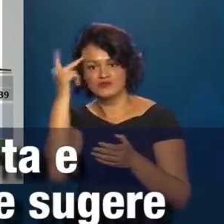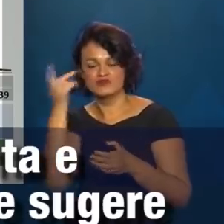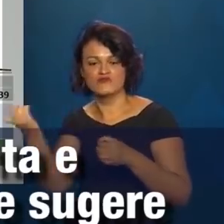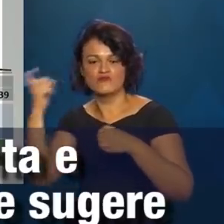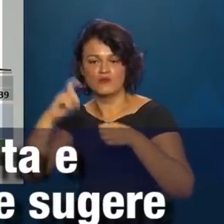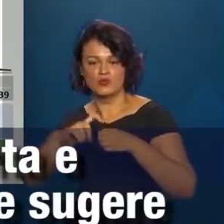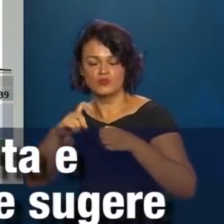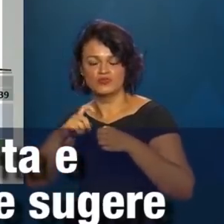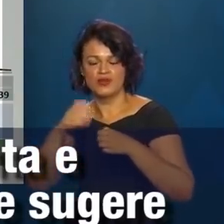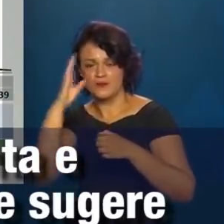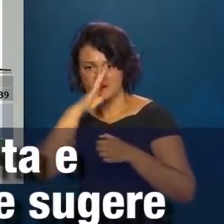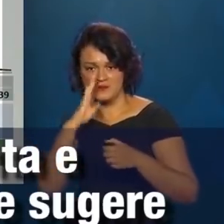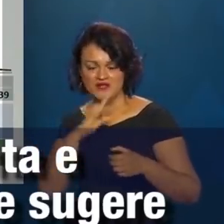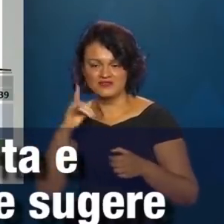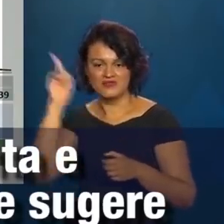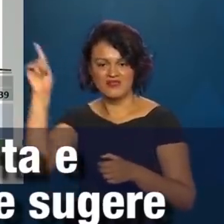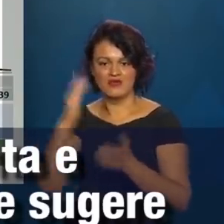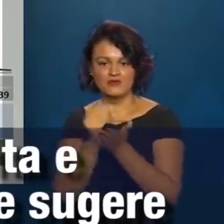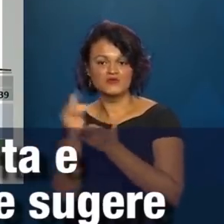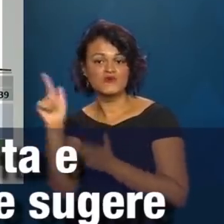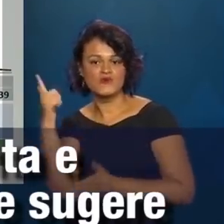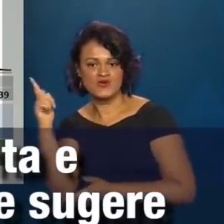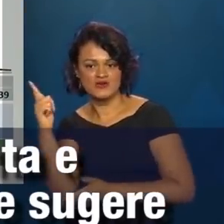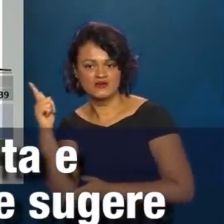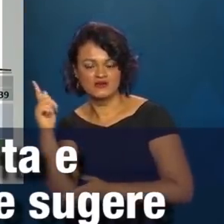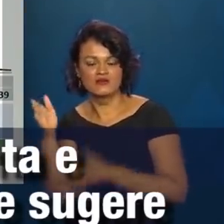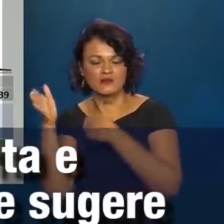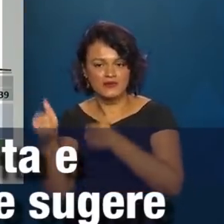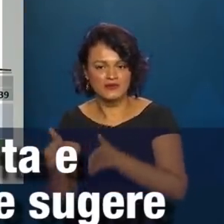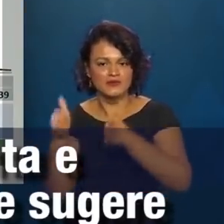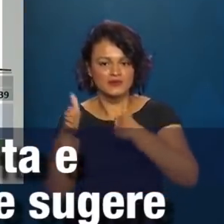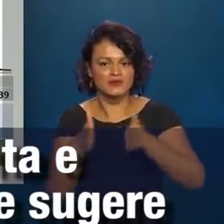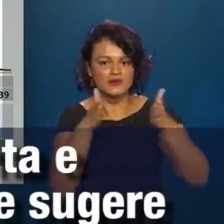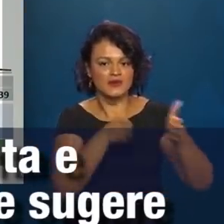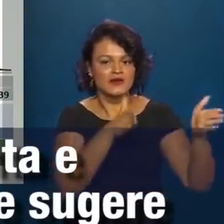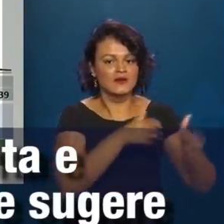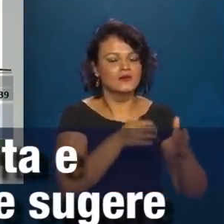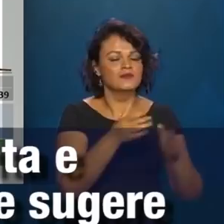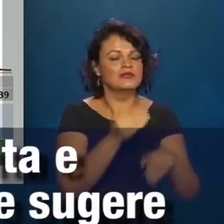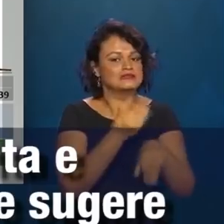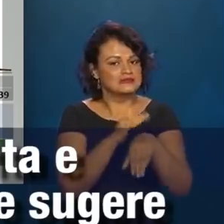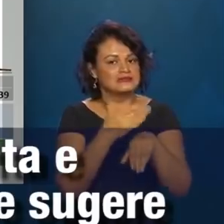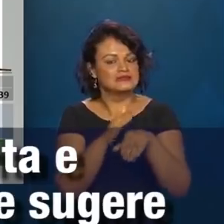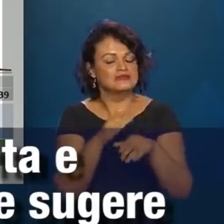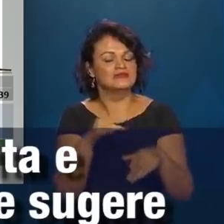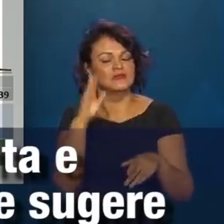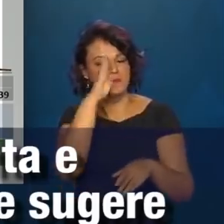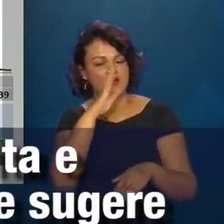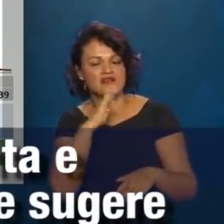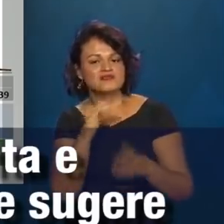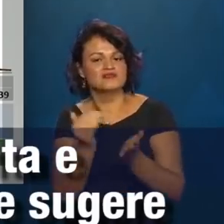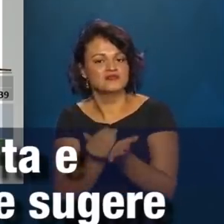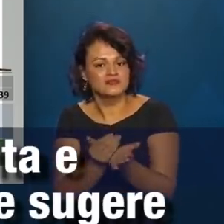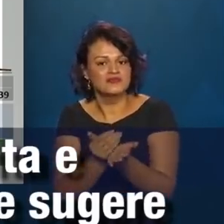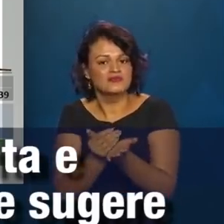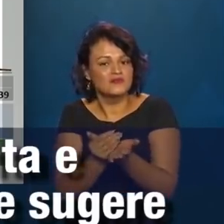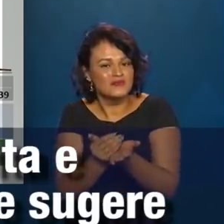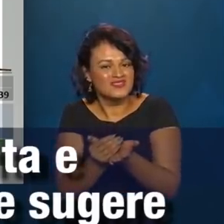Goiânia, na base aérea. Então, fizemos todas essas etapas, preparando o país para uma situação de